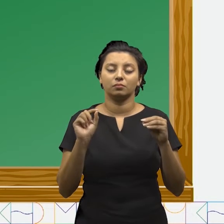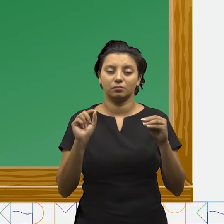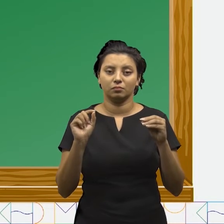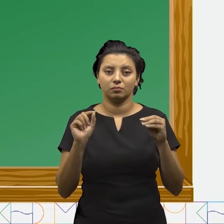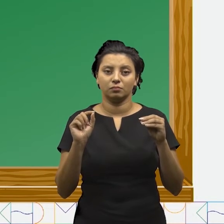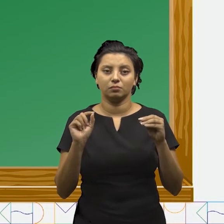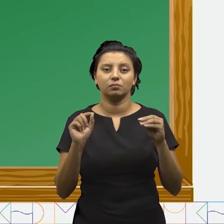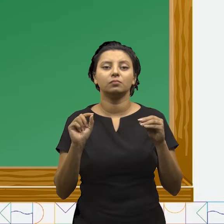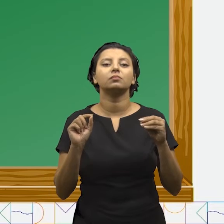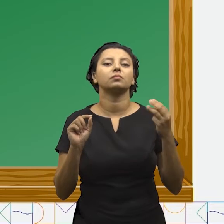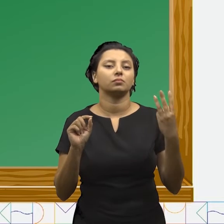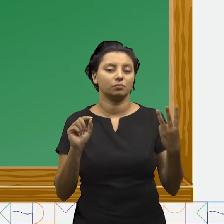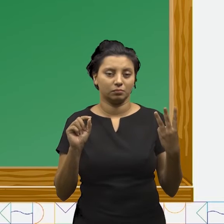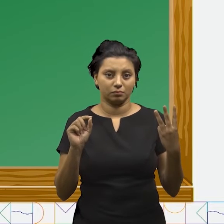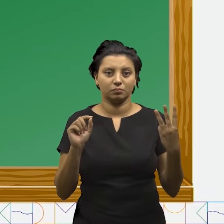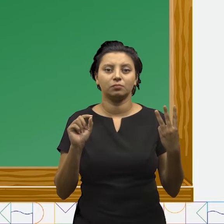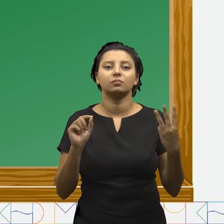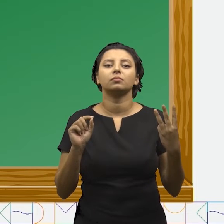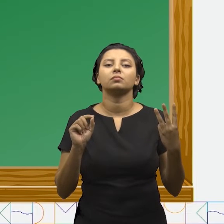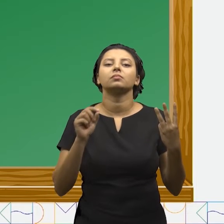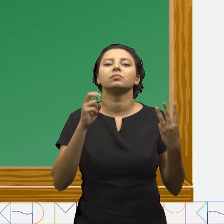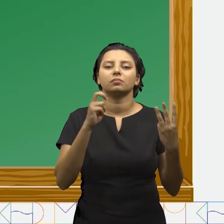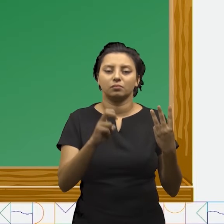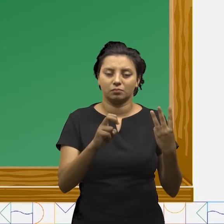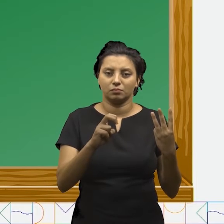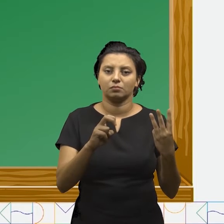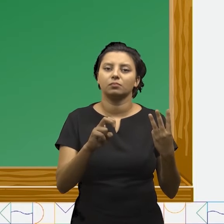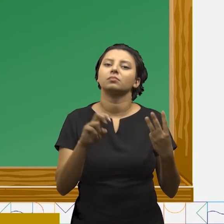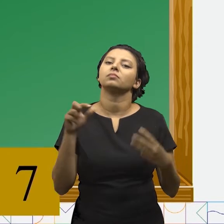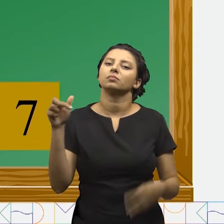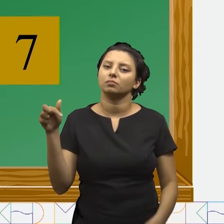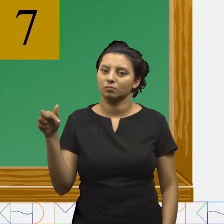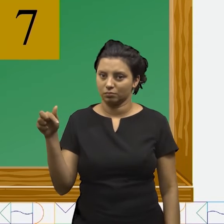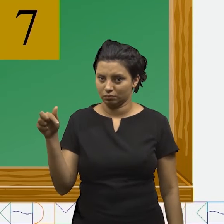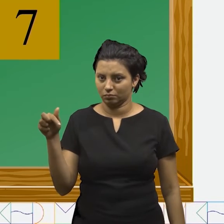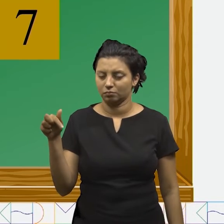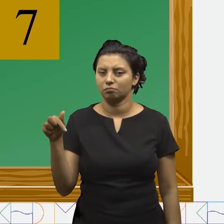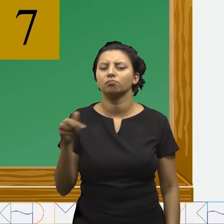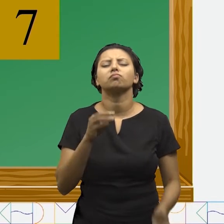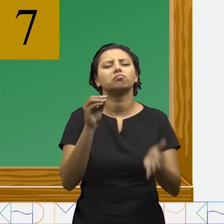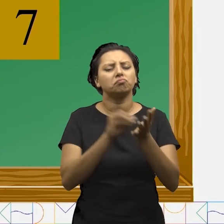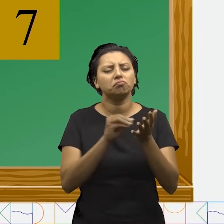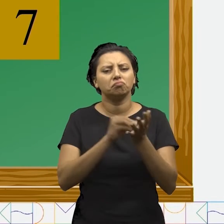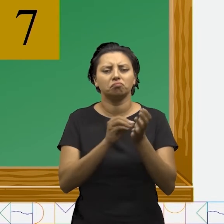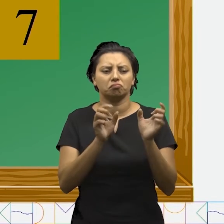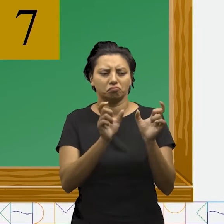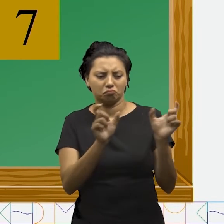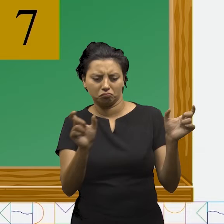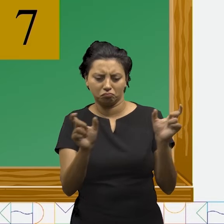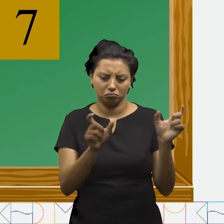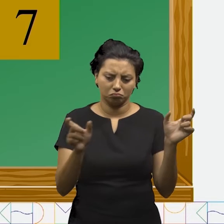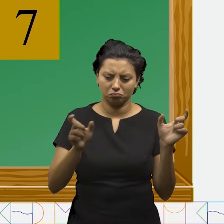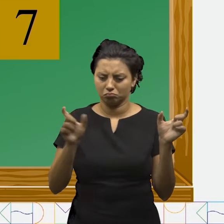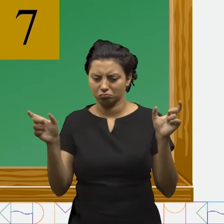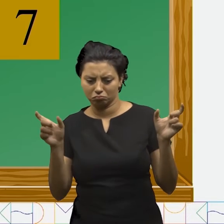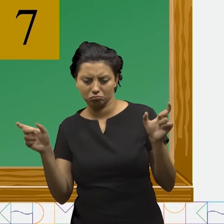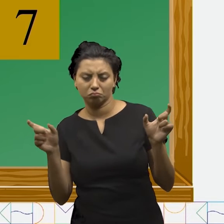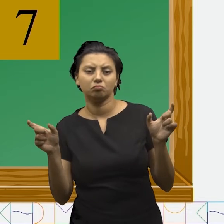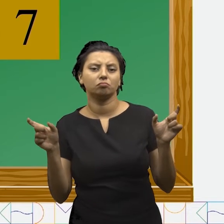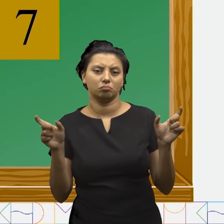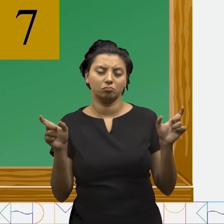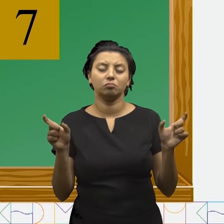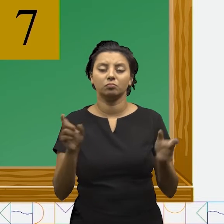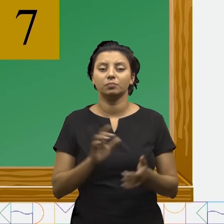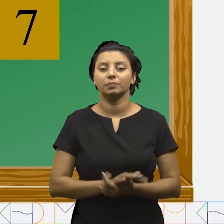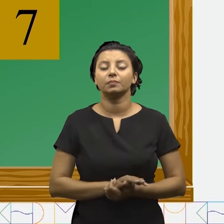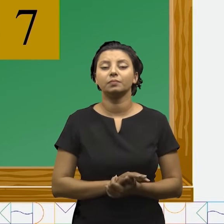os números 3, 5 e 7 e deixou também uns espaços